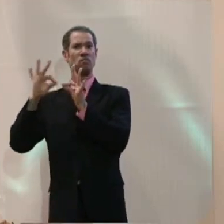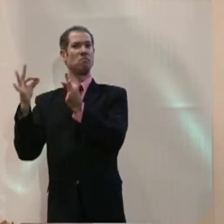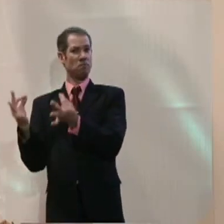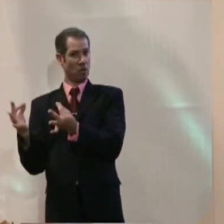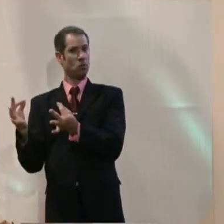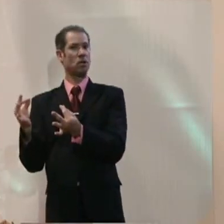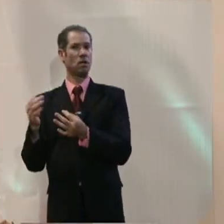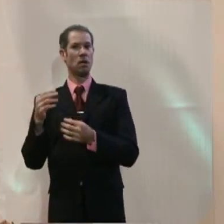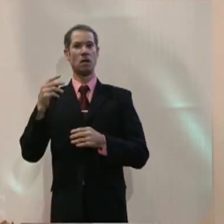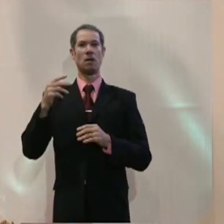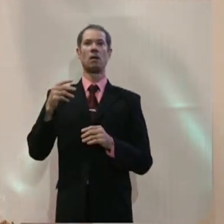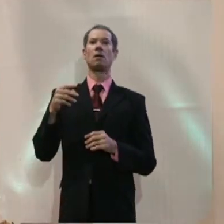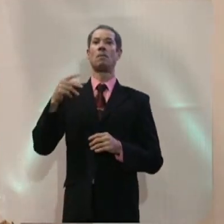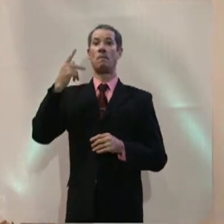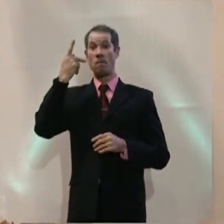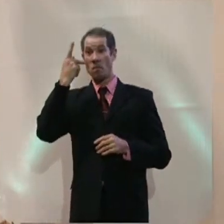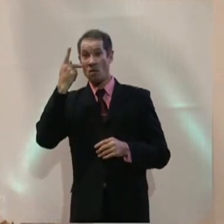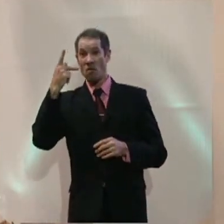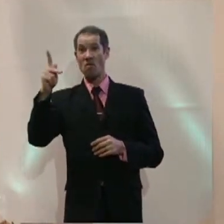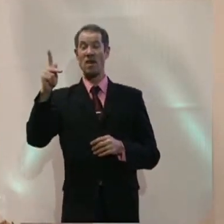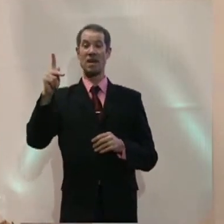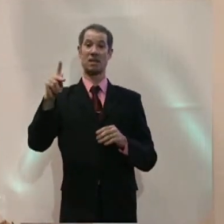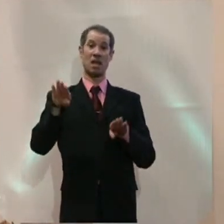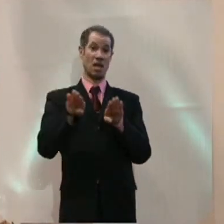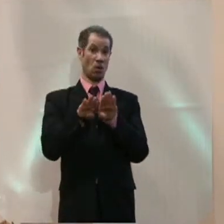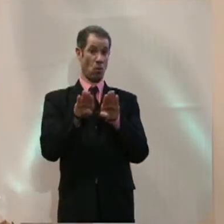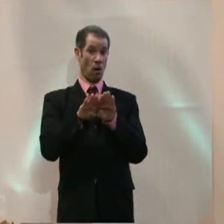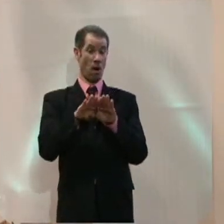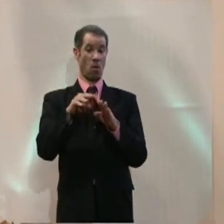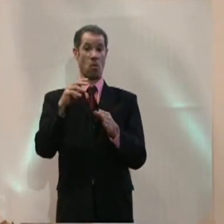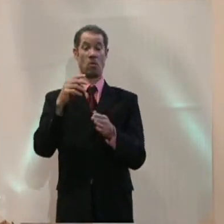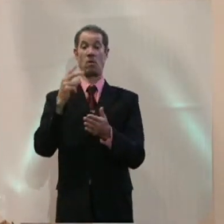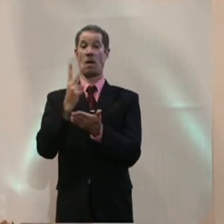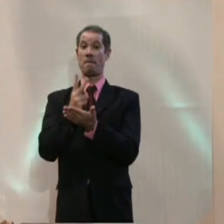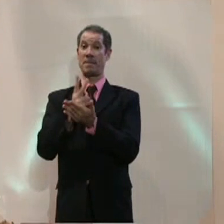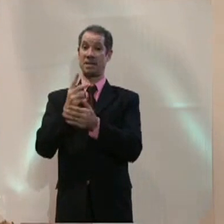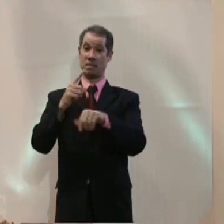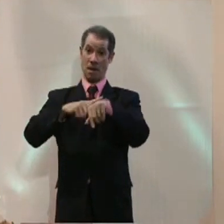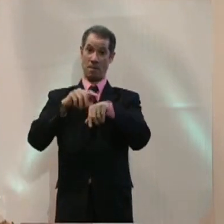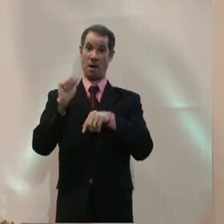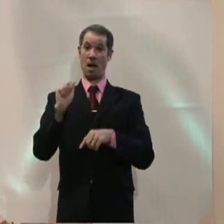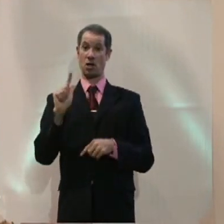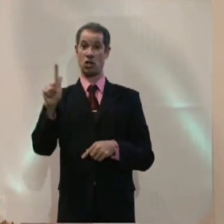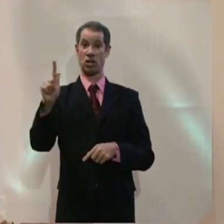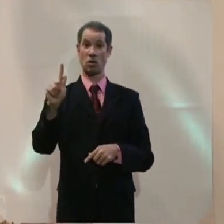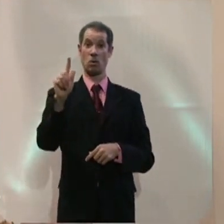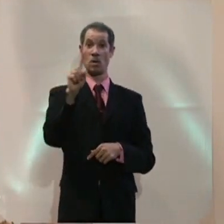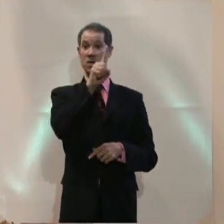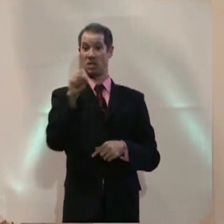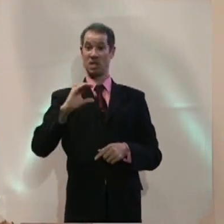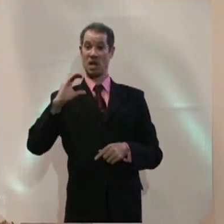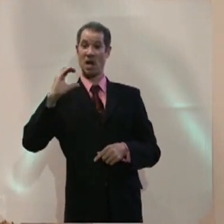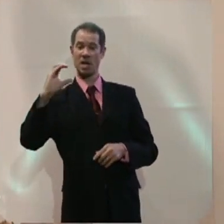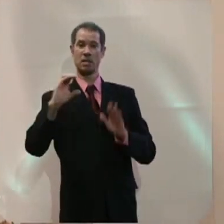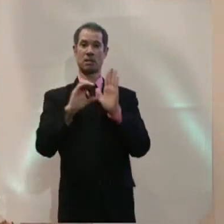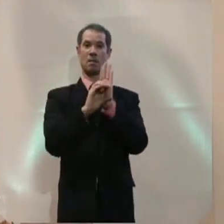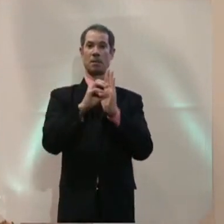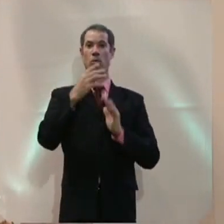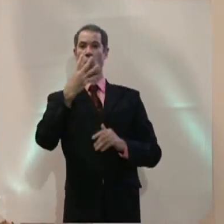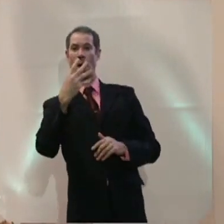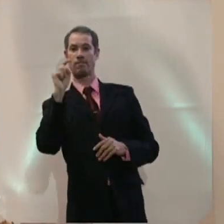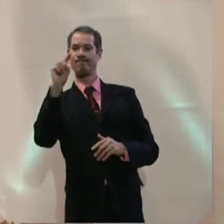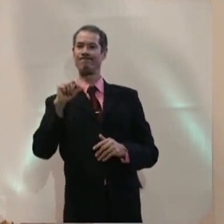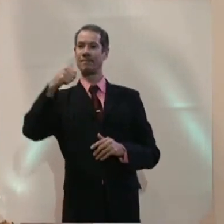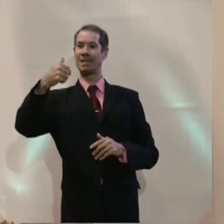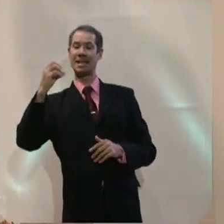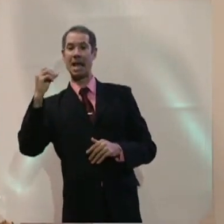E lá o profeta semelhante, do mesma época, né, contemporâneo de Ageu, que é Zacarias, no capítulo 4, versículo 10,